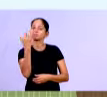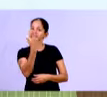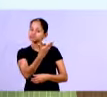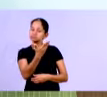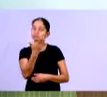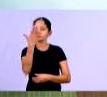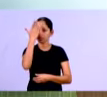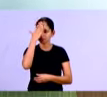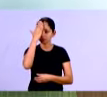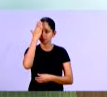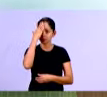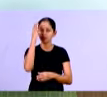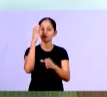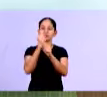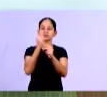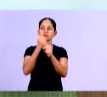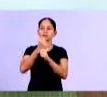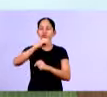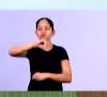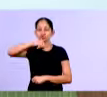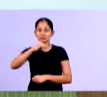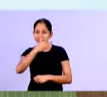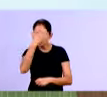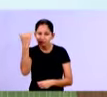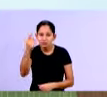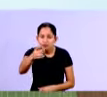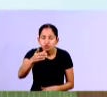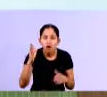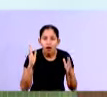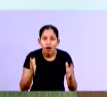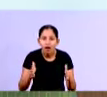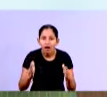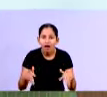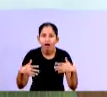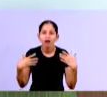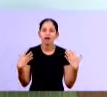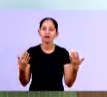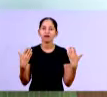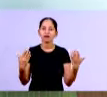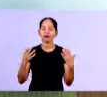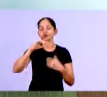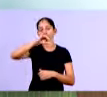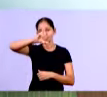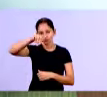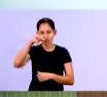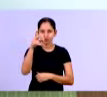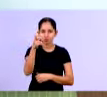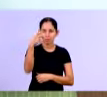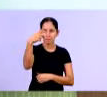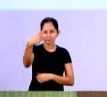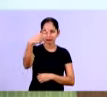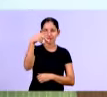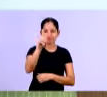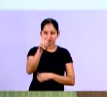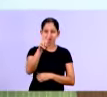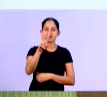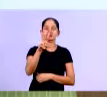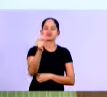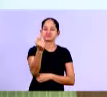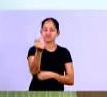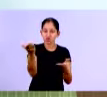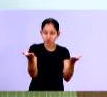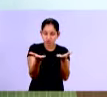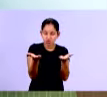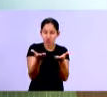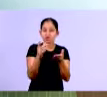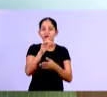aquela fórmula do juros simples. Já esqueceram a fórmula do juros simples? J igual PV, presente valor,